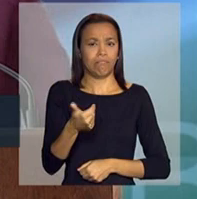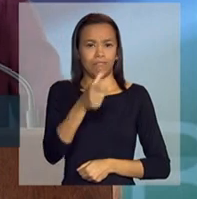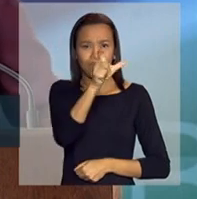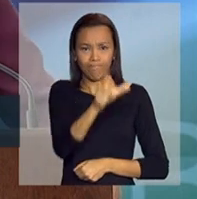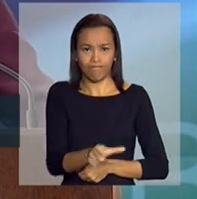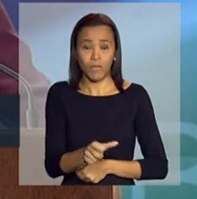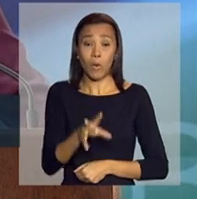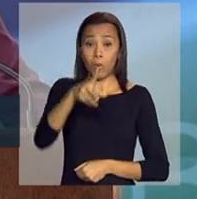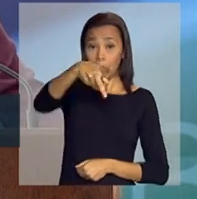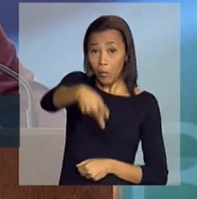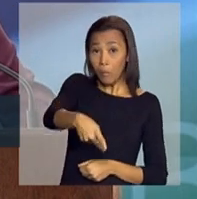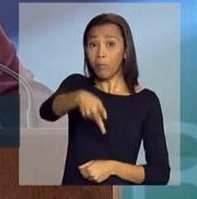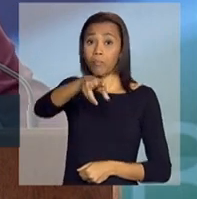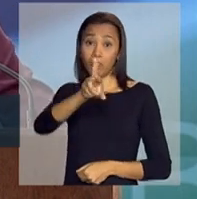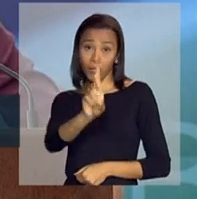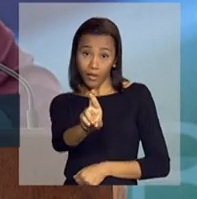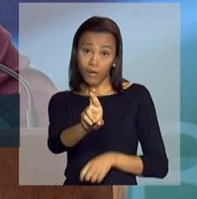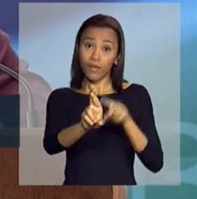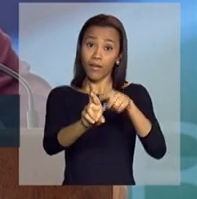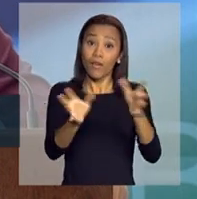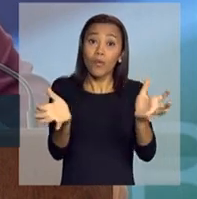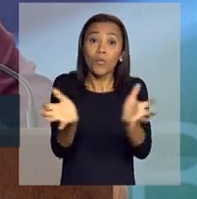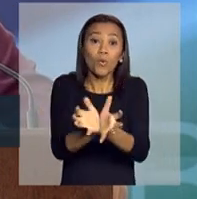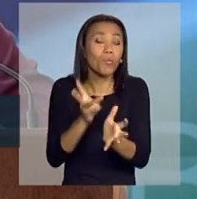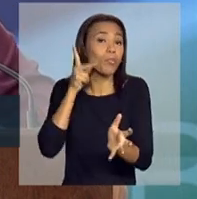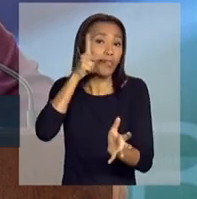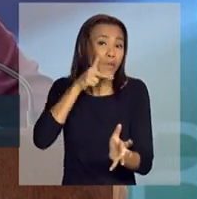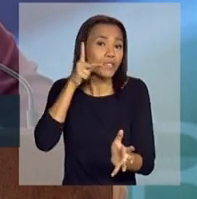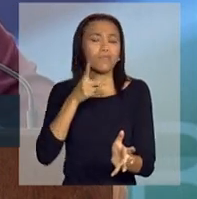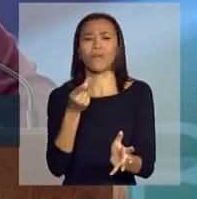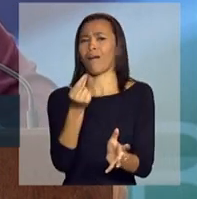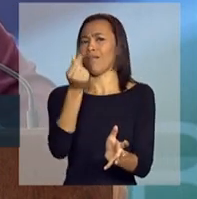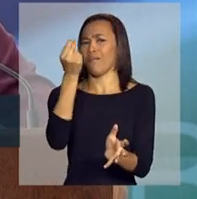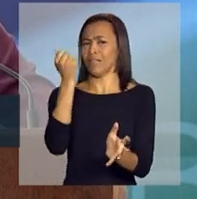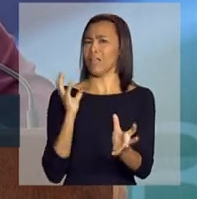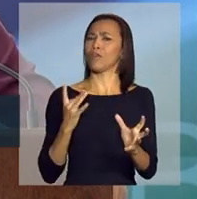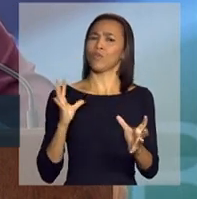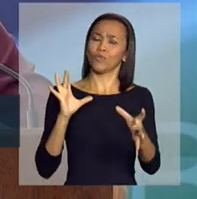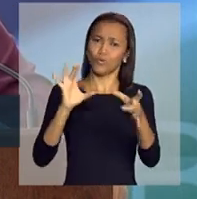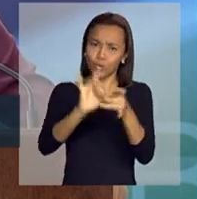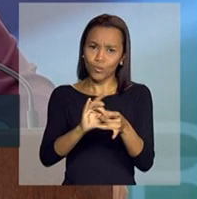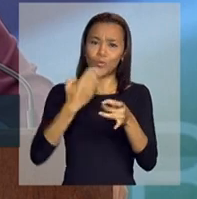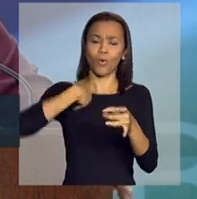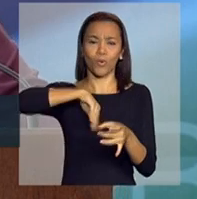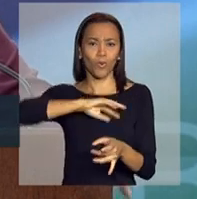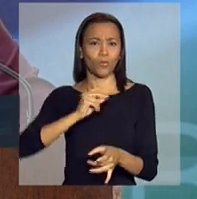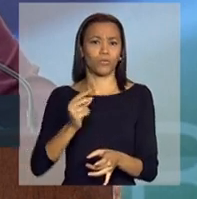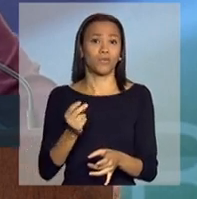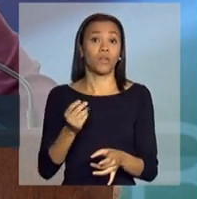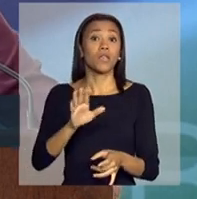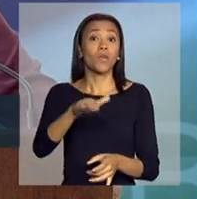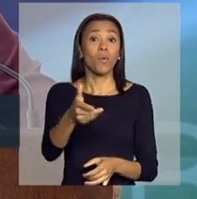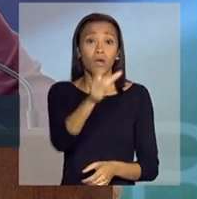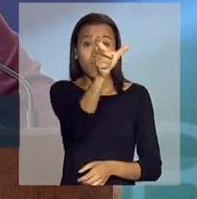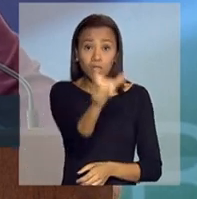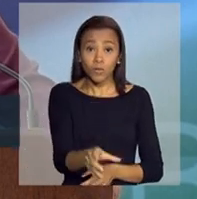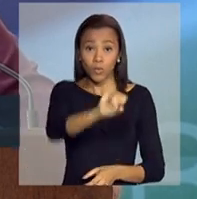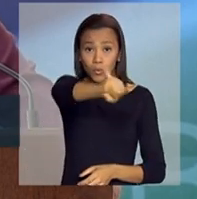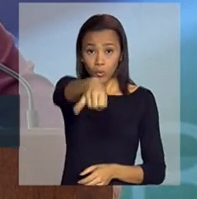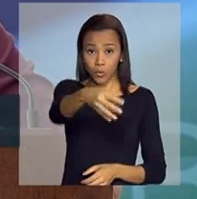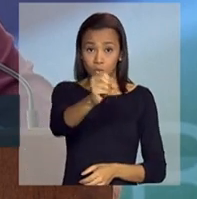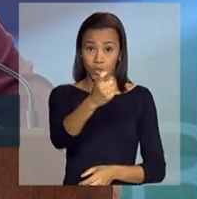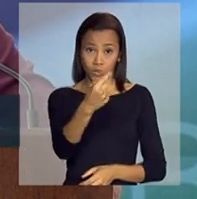O PR é um partido que está conosco desde o dia em que o grande brasileiro José